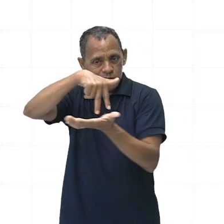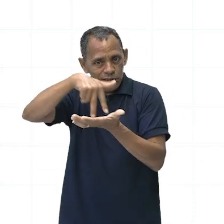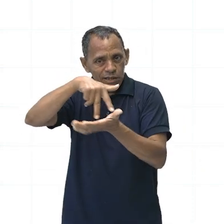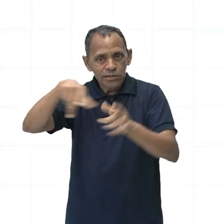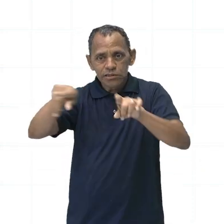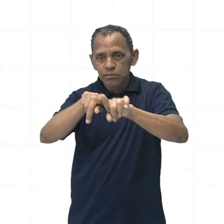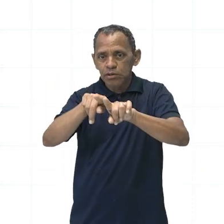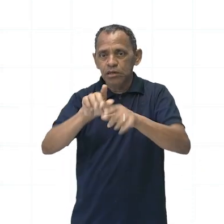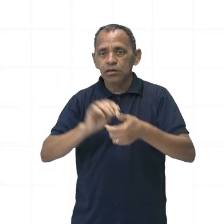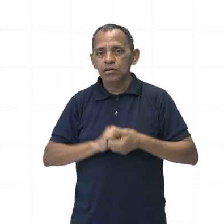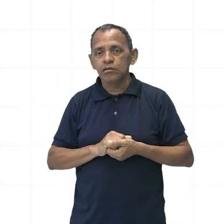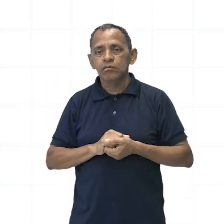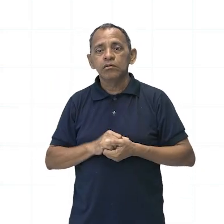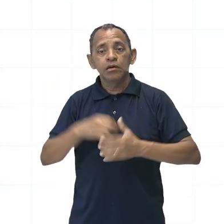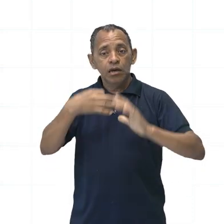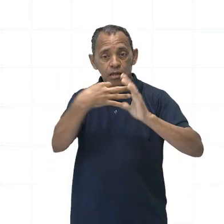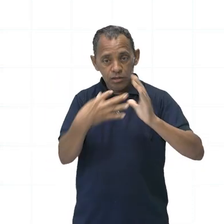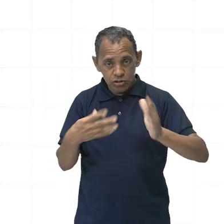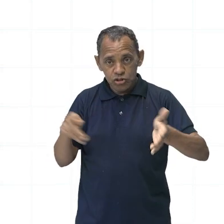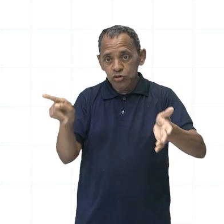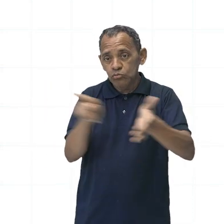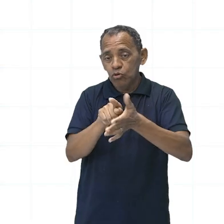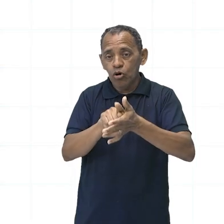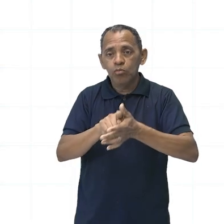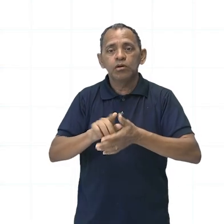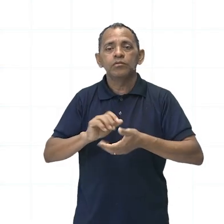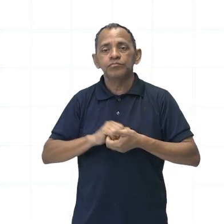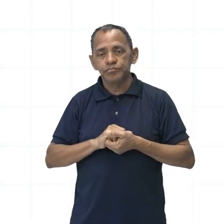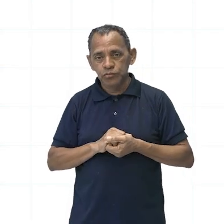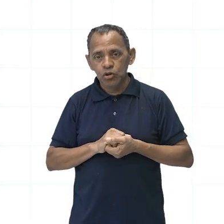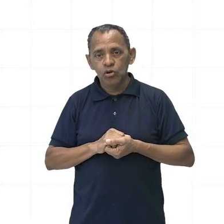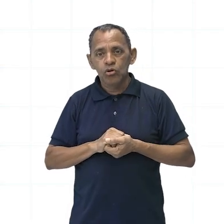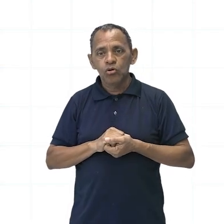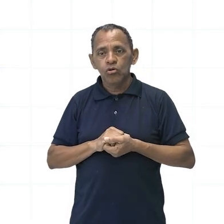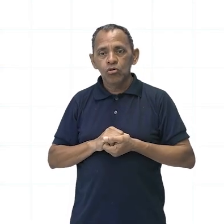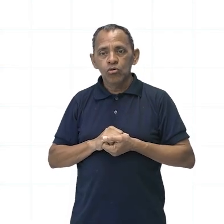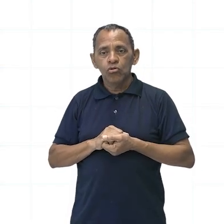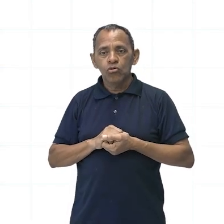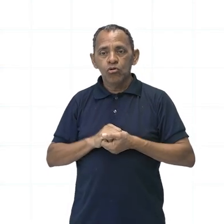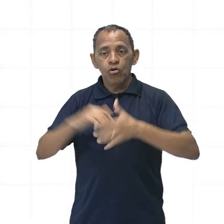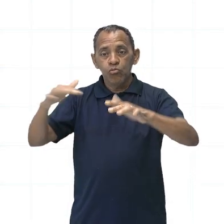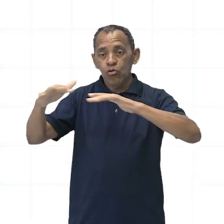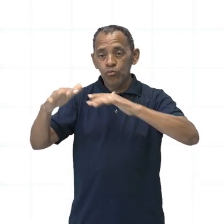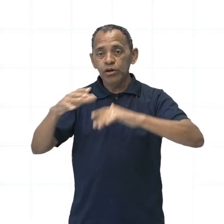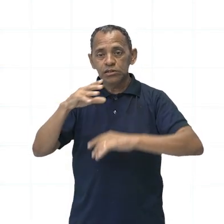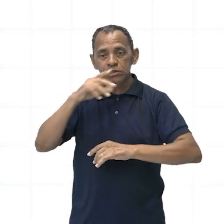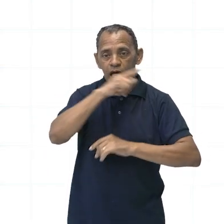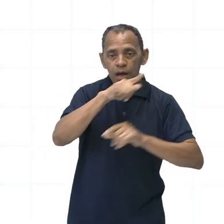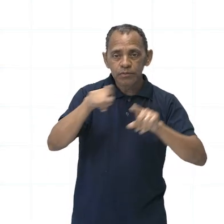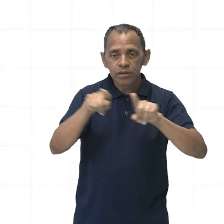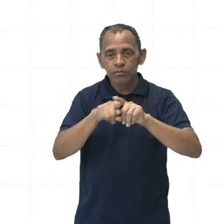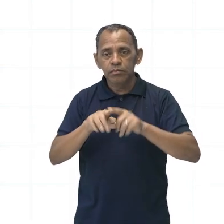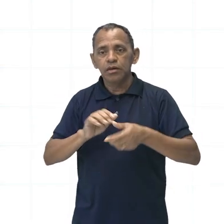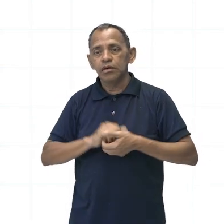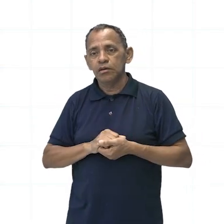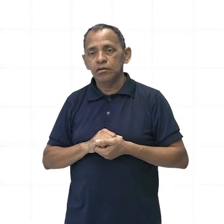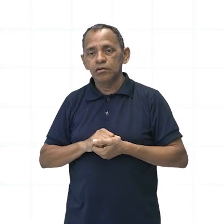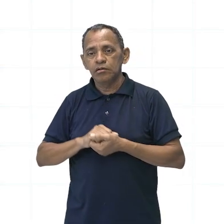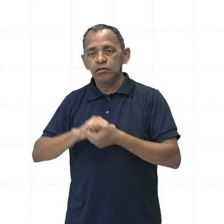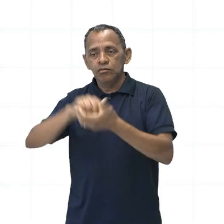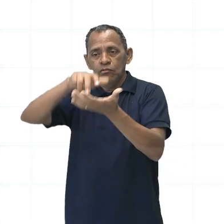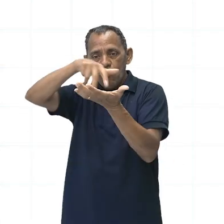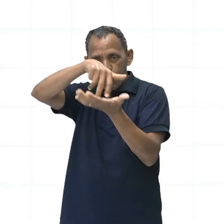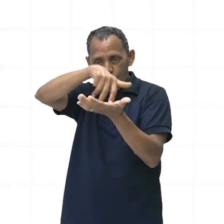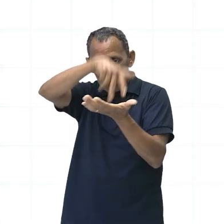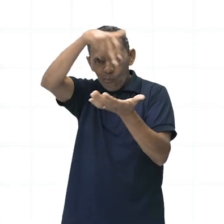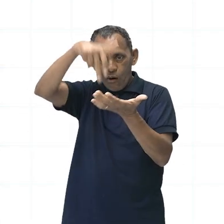que caracterizadas, certo? Com movimentos rápidos e malabarismos corporais.